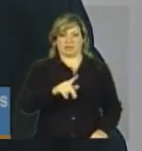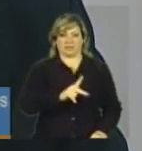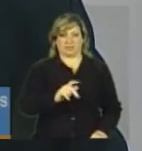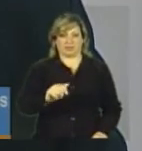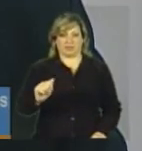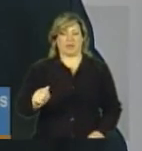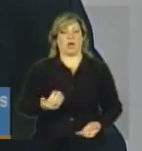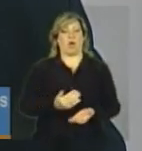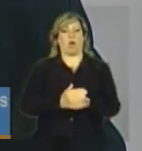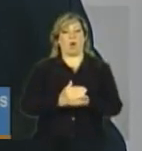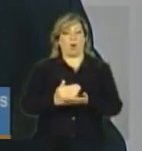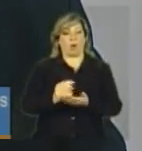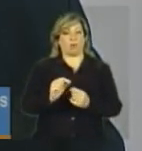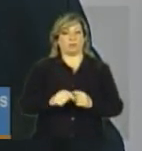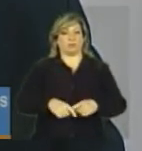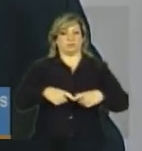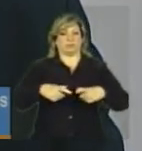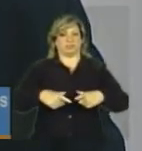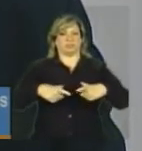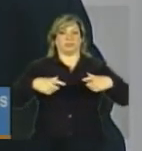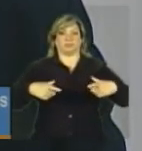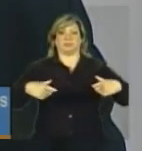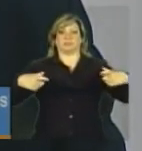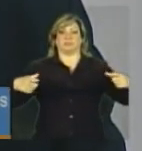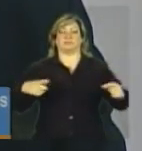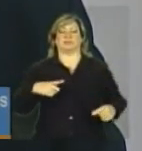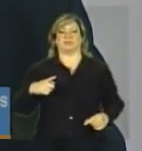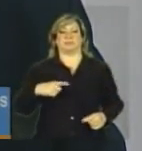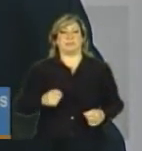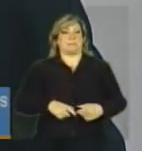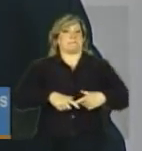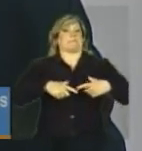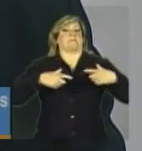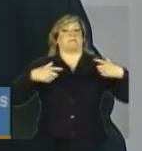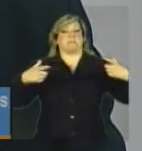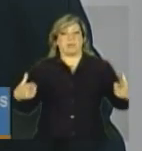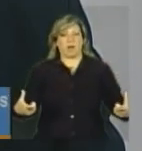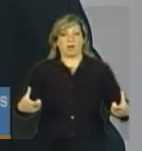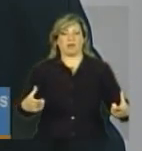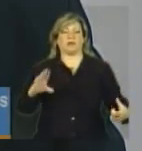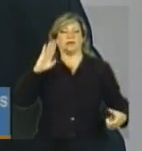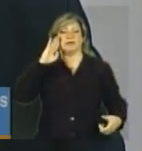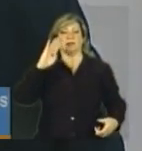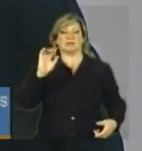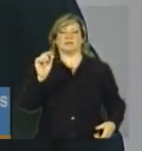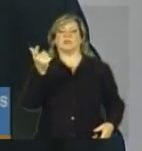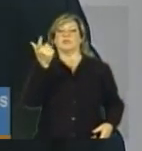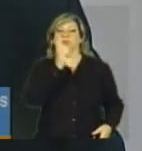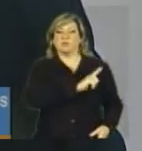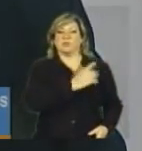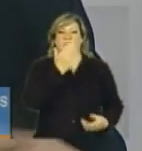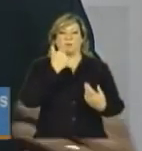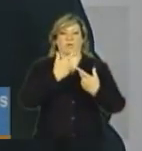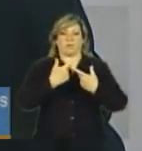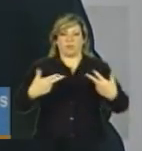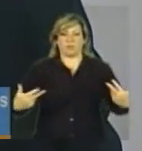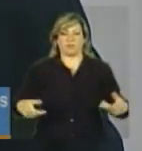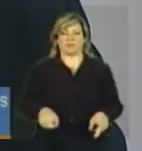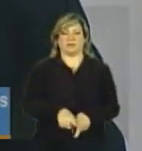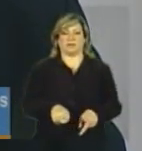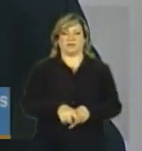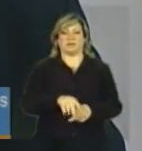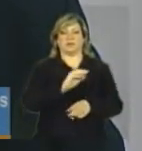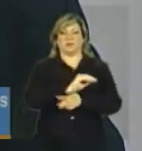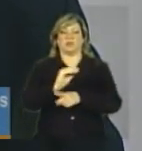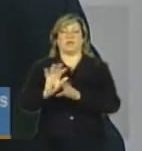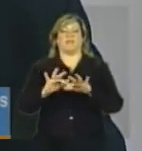eles passaram a ser crescentemente, né, eh, maiores, né, eh, a nível de aquisição de alimentos, como também de